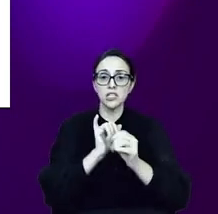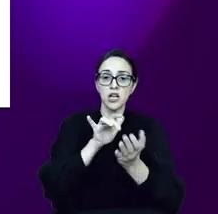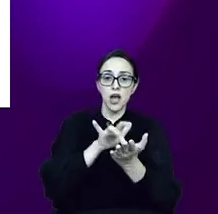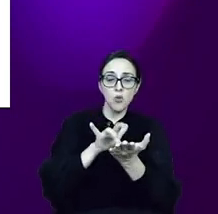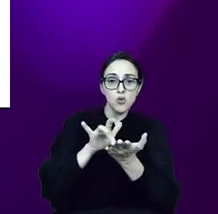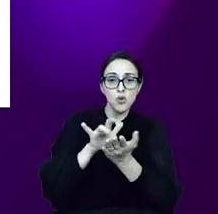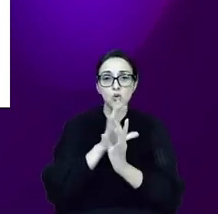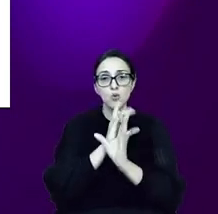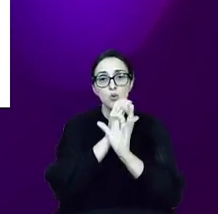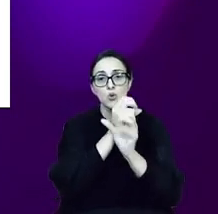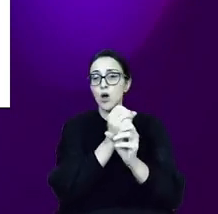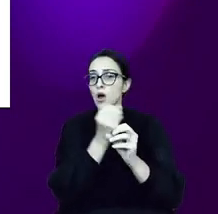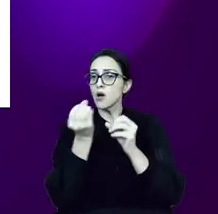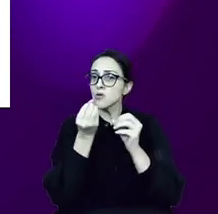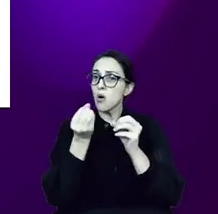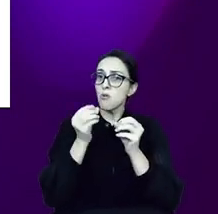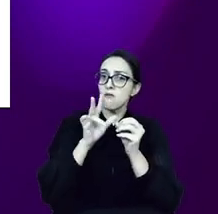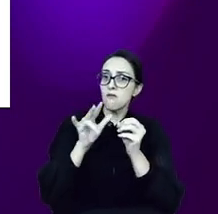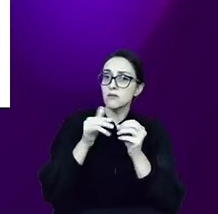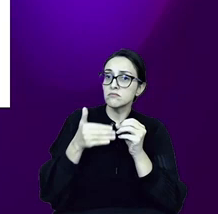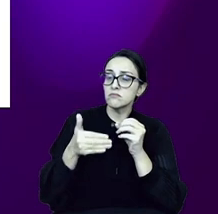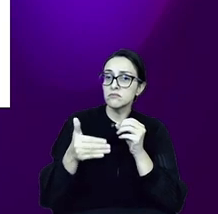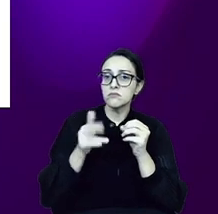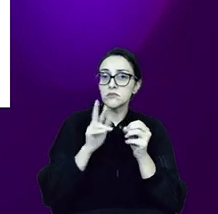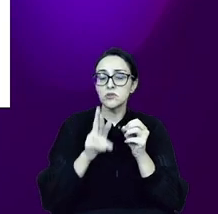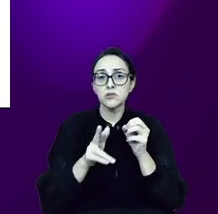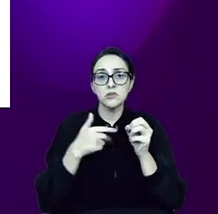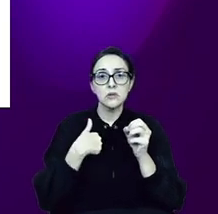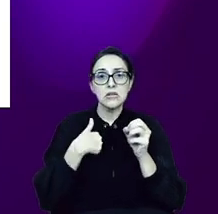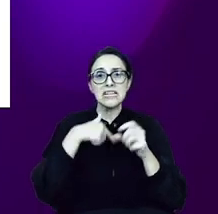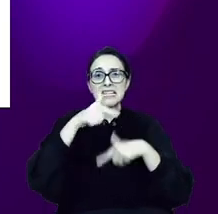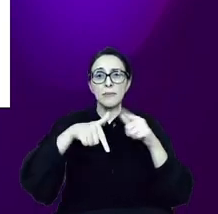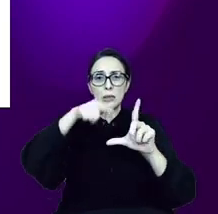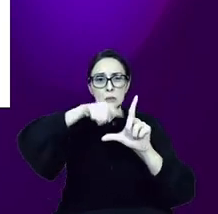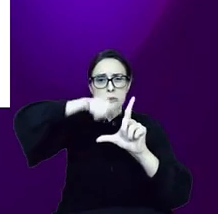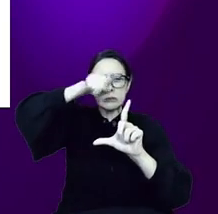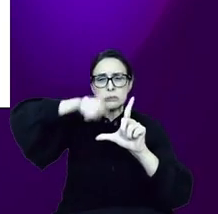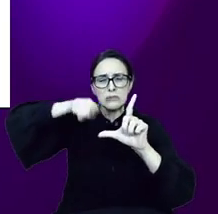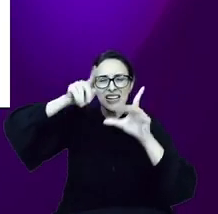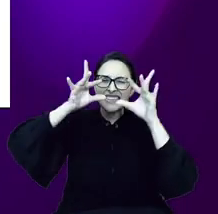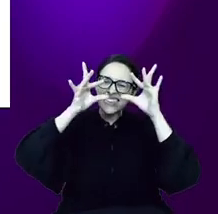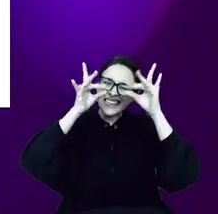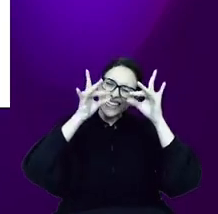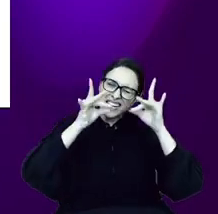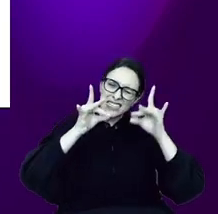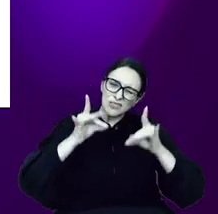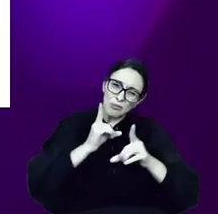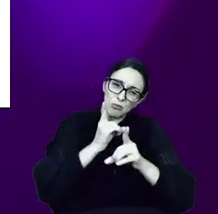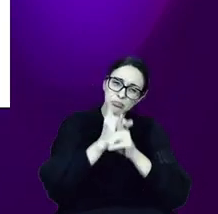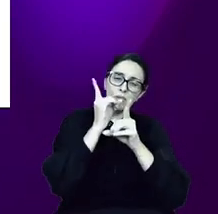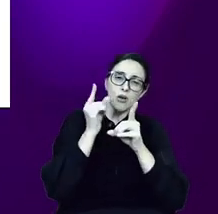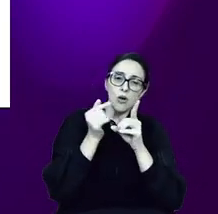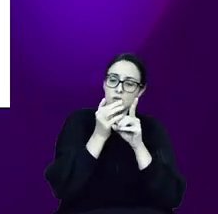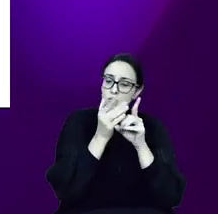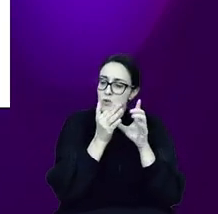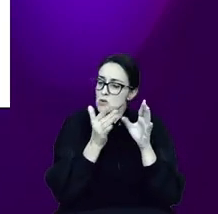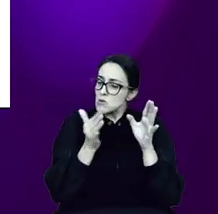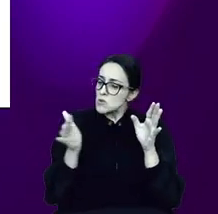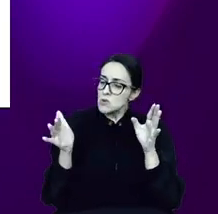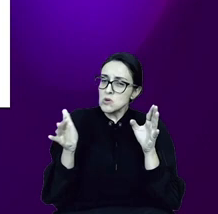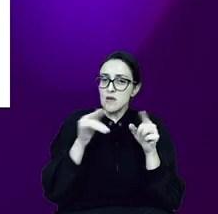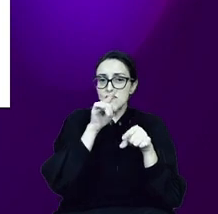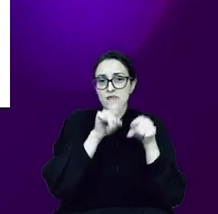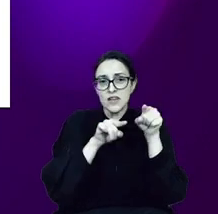definição de específico, né, um trabalho estatístico mais apurado para tentar identificar pontos específicos e